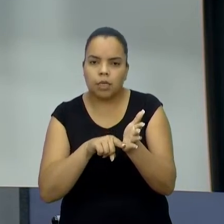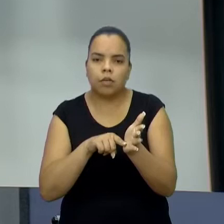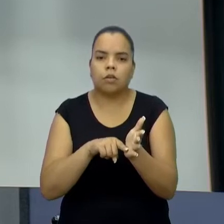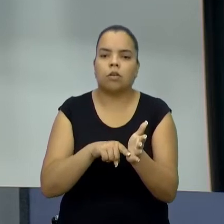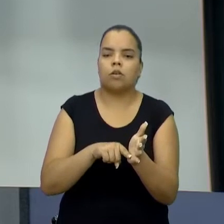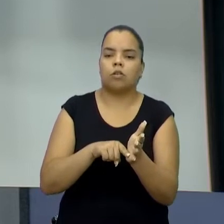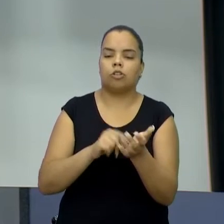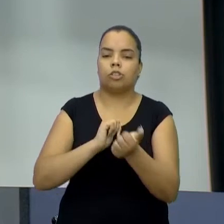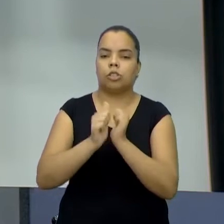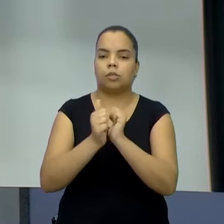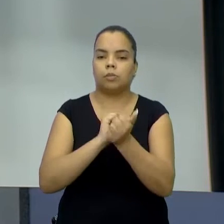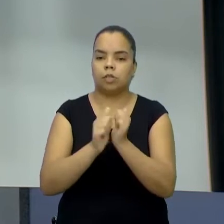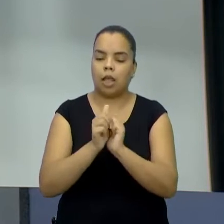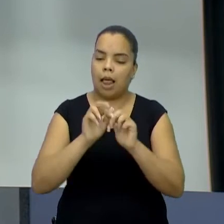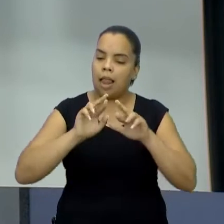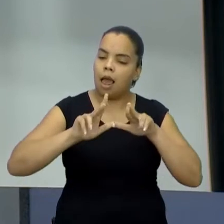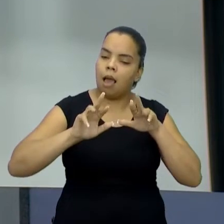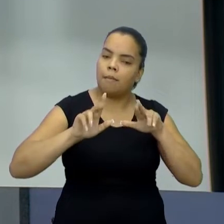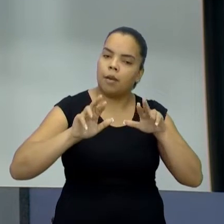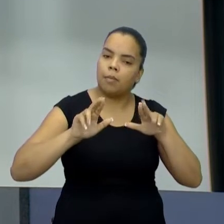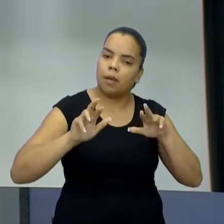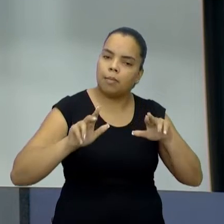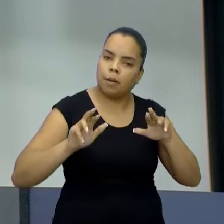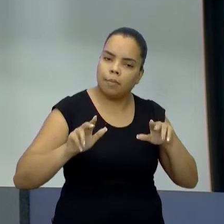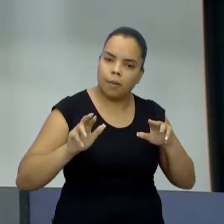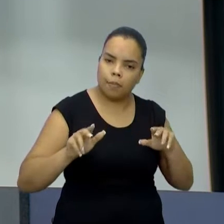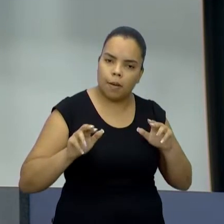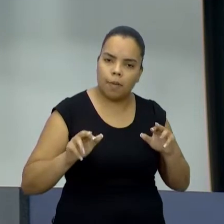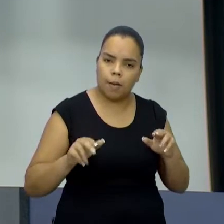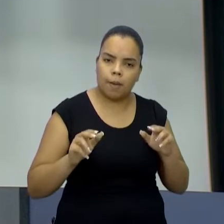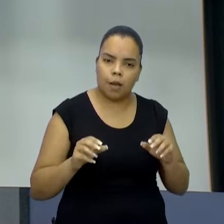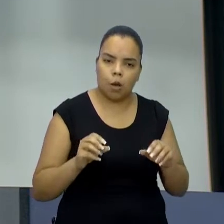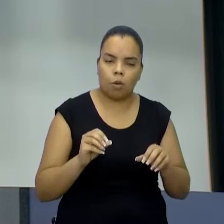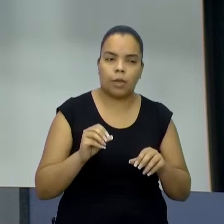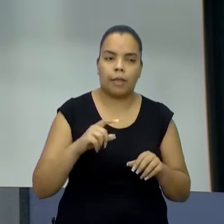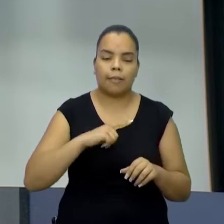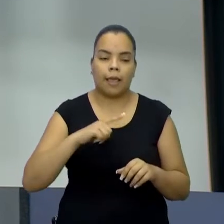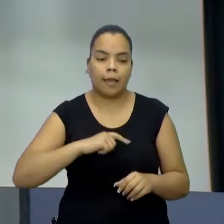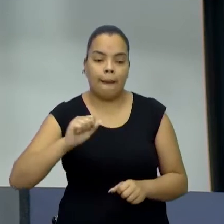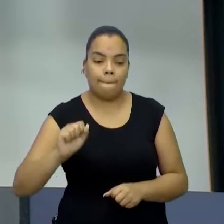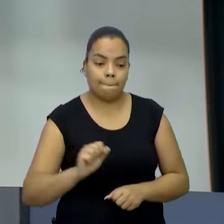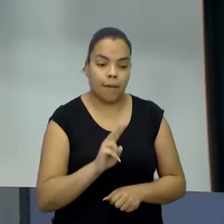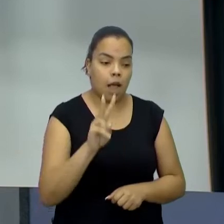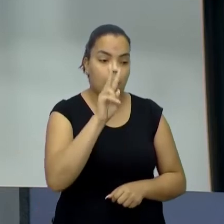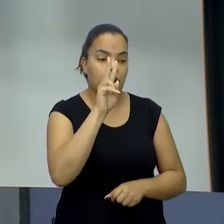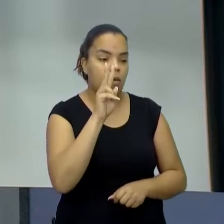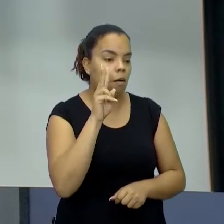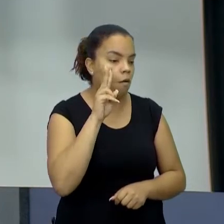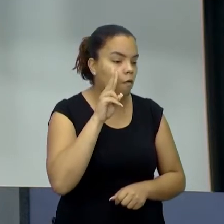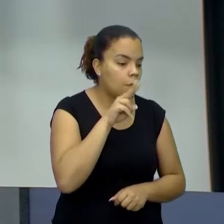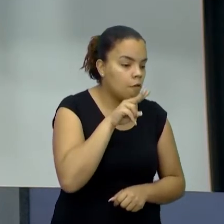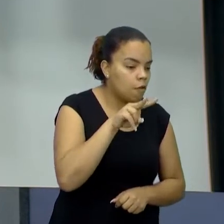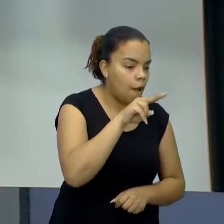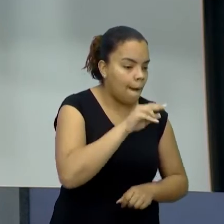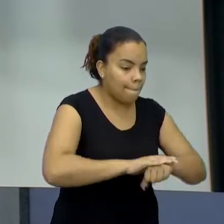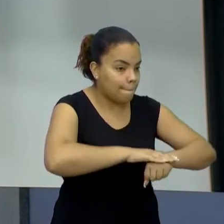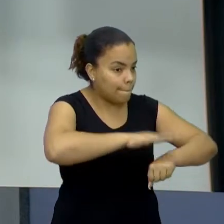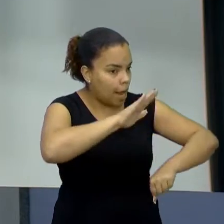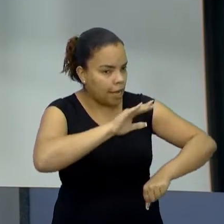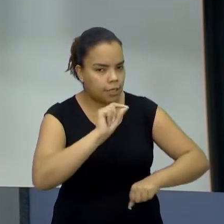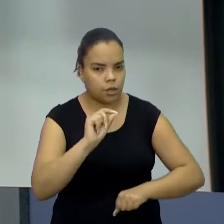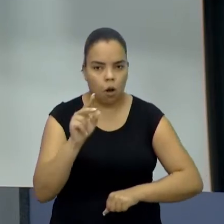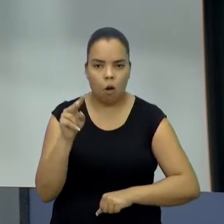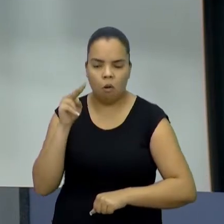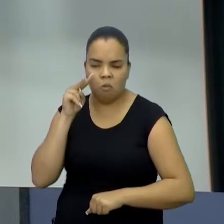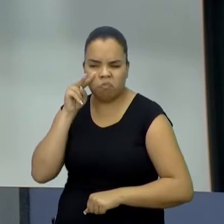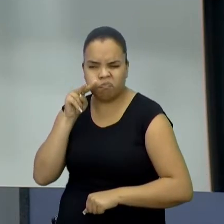modalidades esportivas com maior e menor visibilidade, onde vocês tinham que praticá-las. Vamos